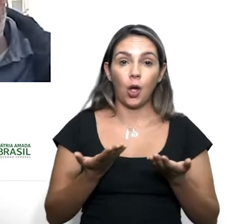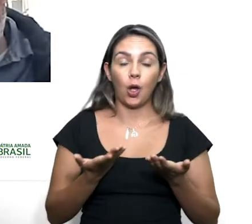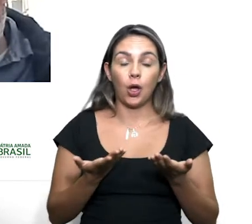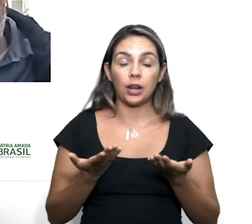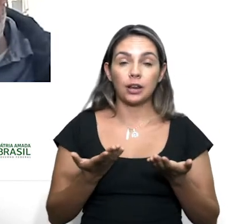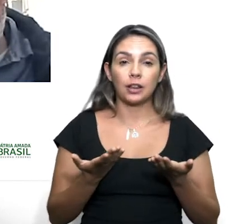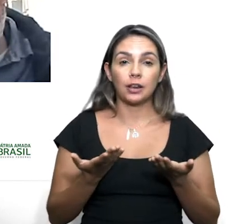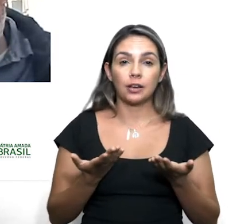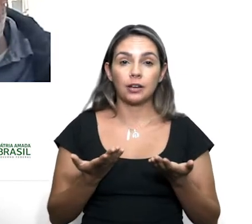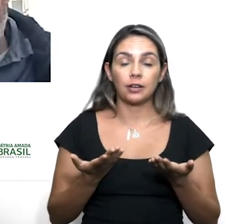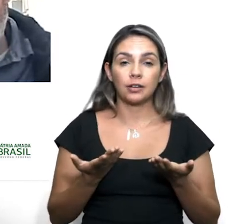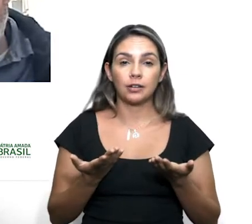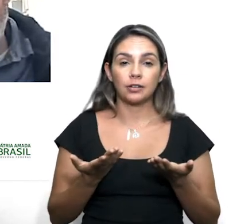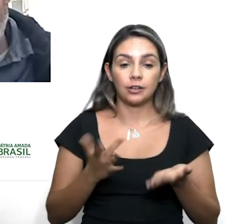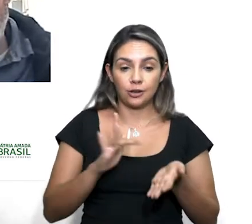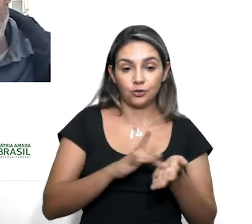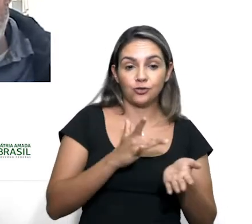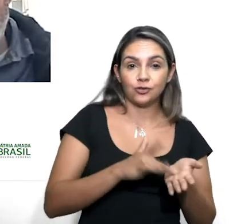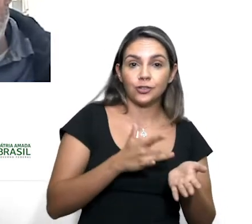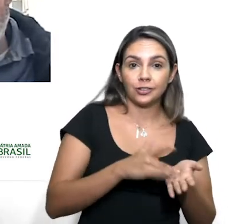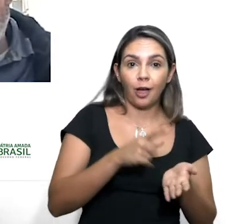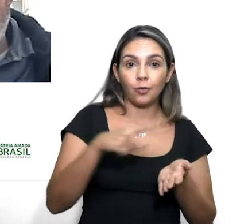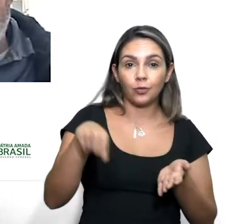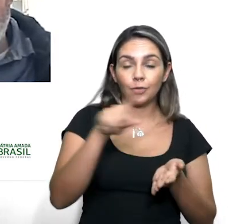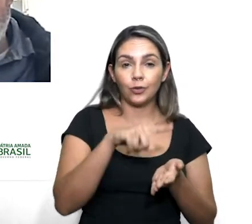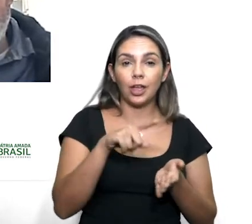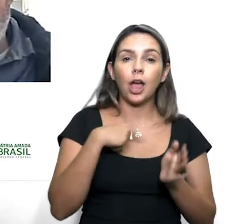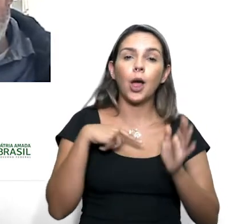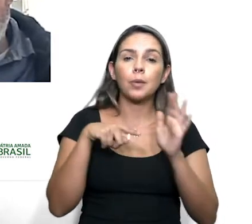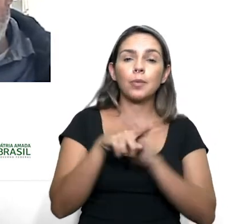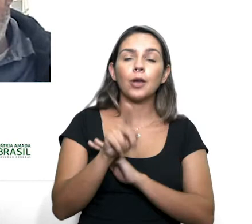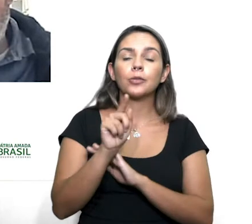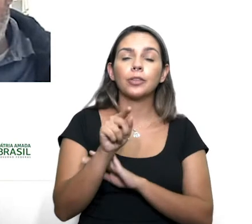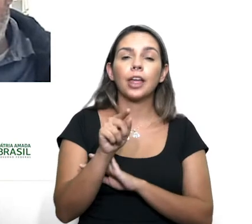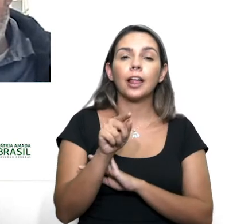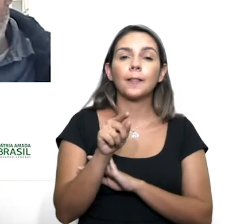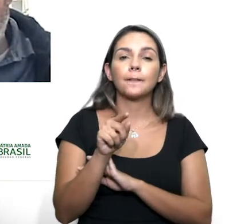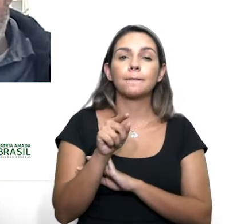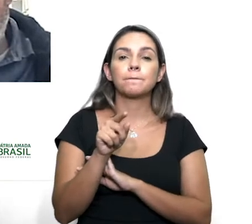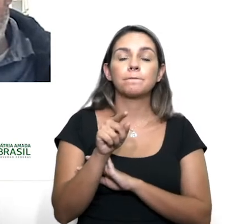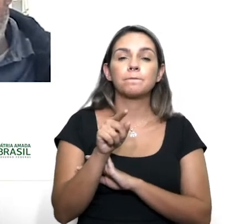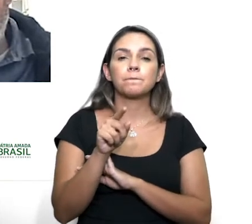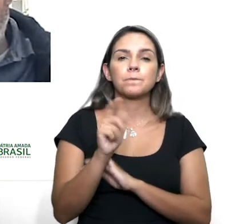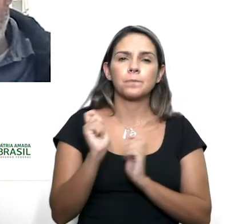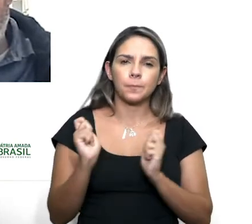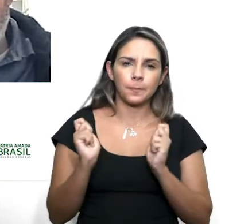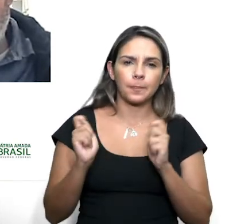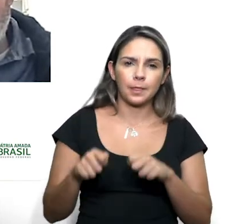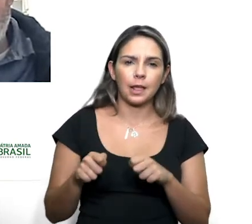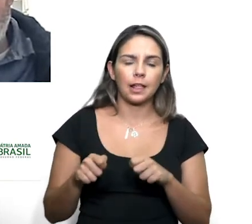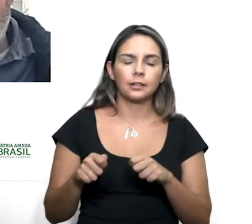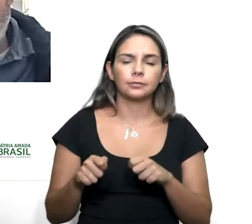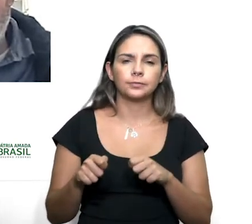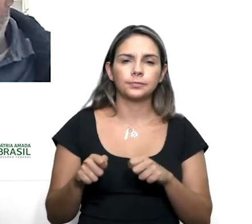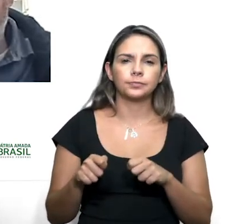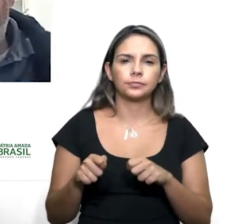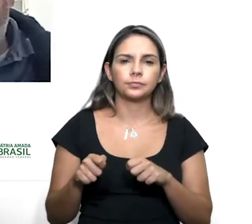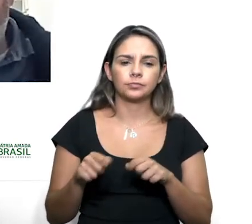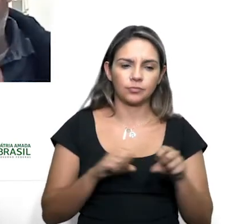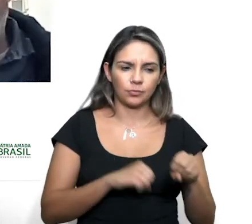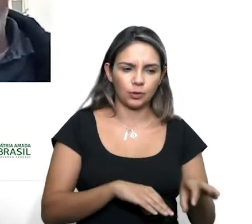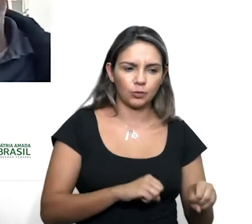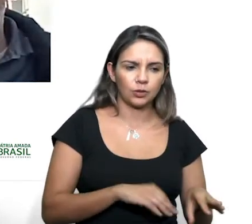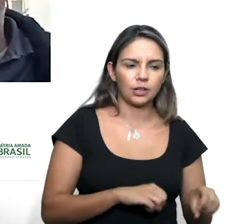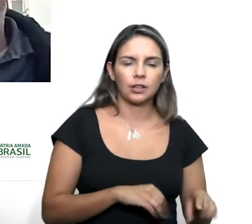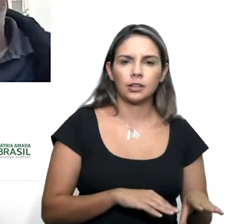mundo pantanoso e digital. E a pergunta que eu te faço é a seguinte: é possível